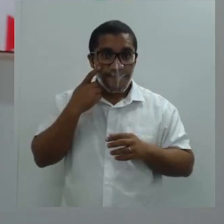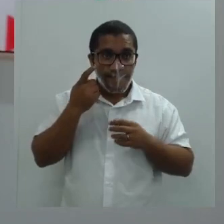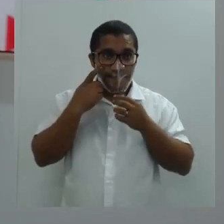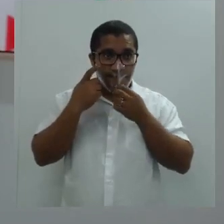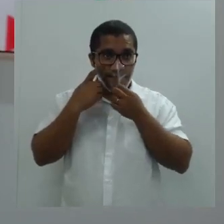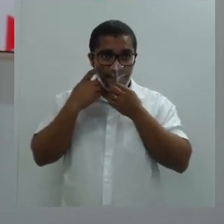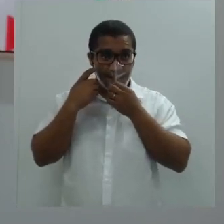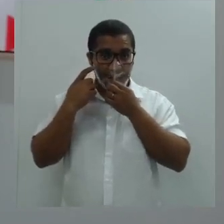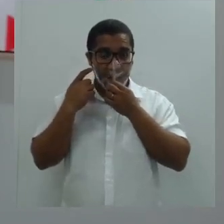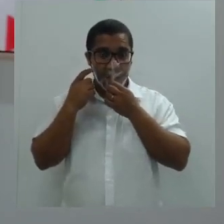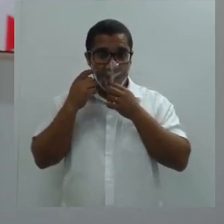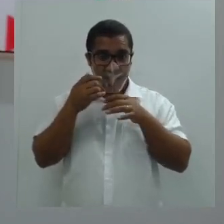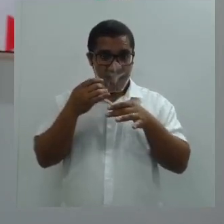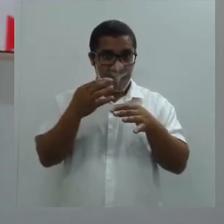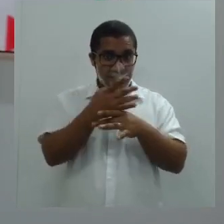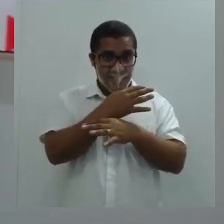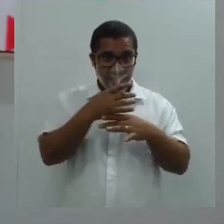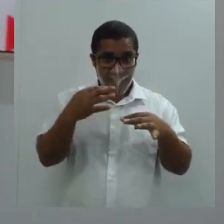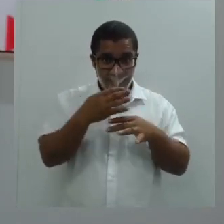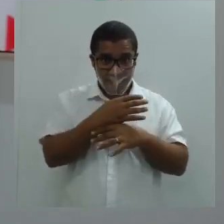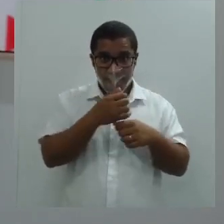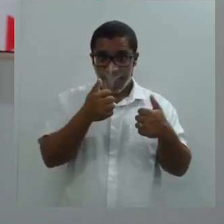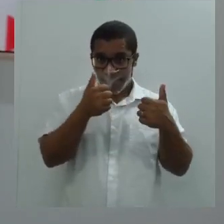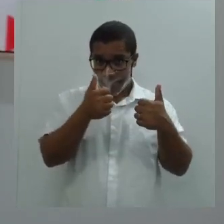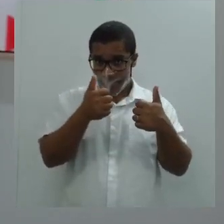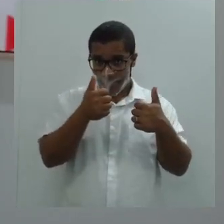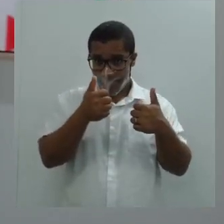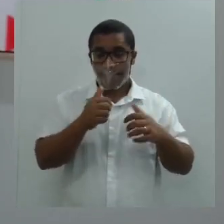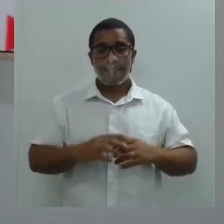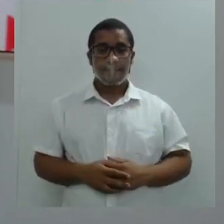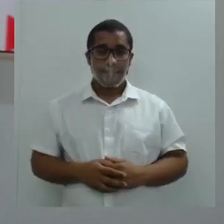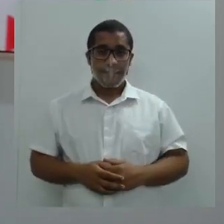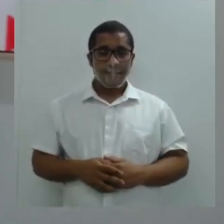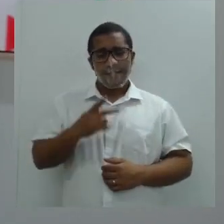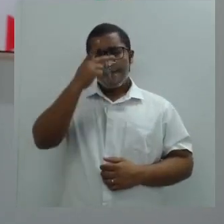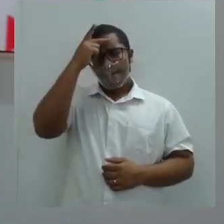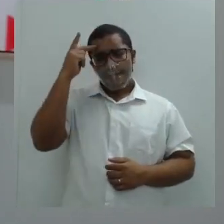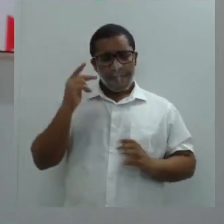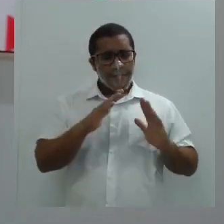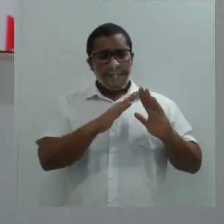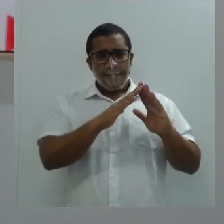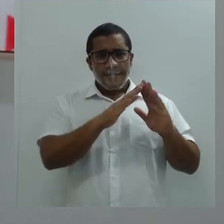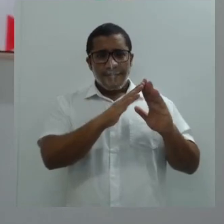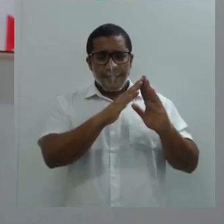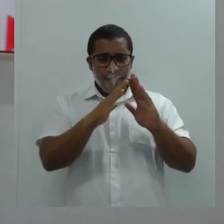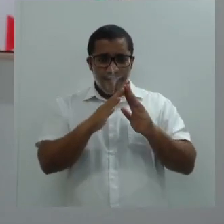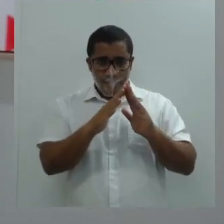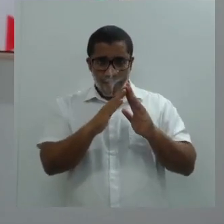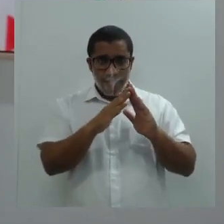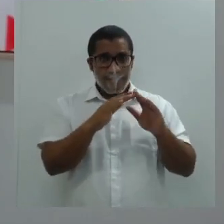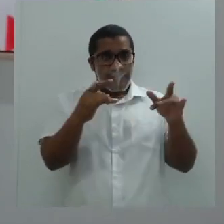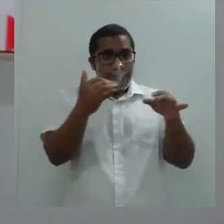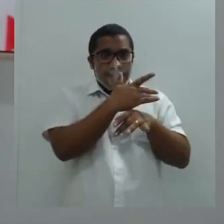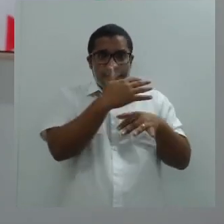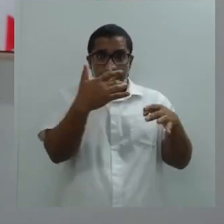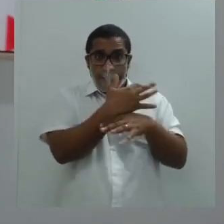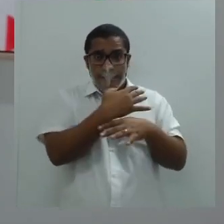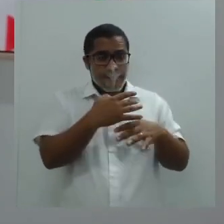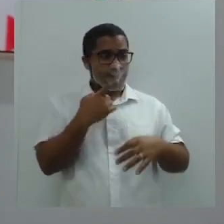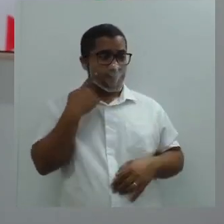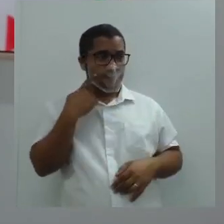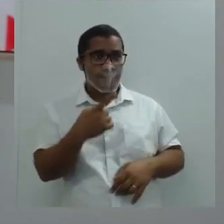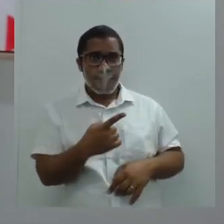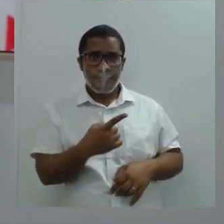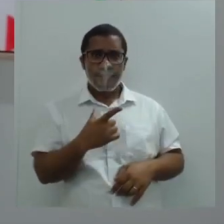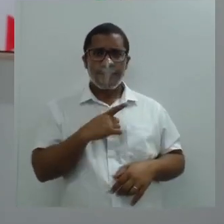interações sociais na cidade, né? As pessoas que vivem em grandes centros urbanos atuam